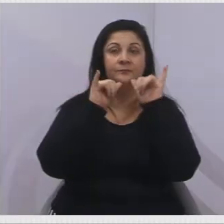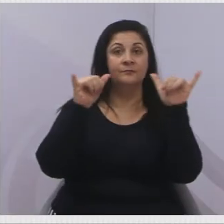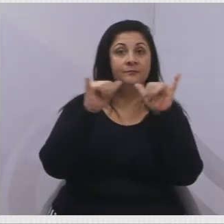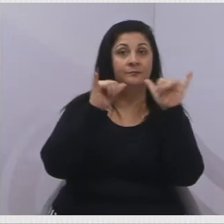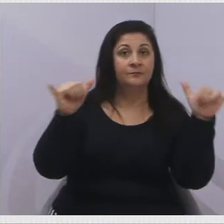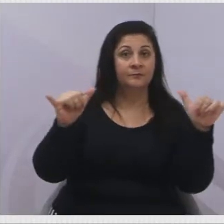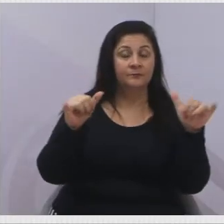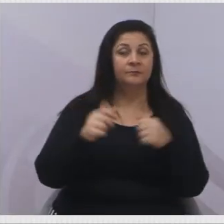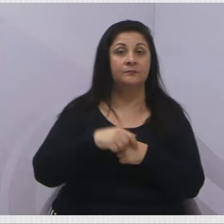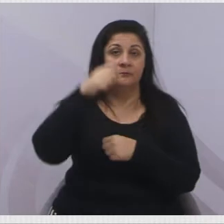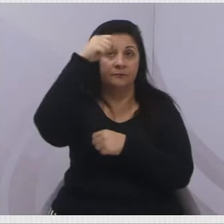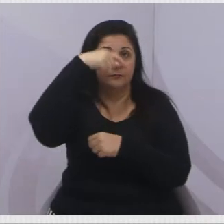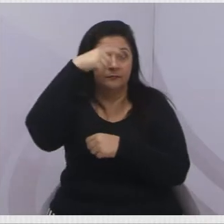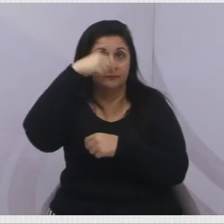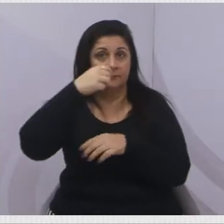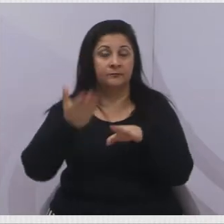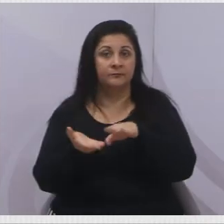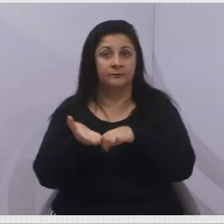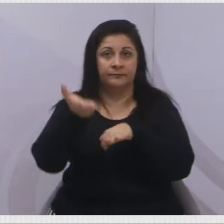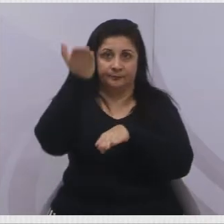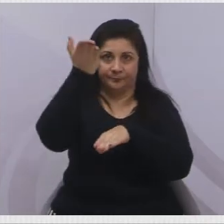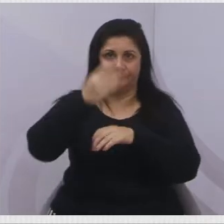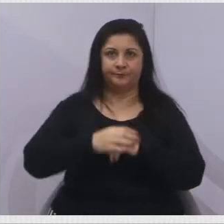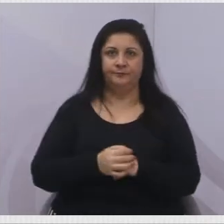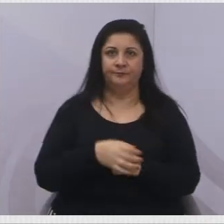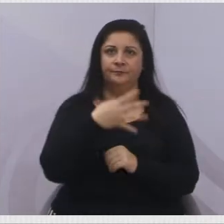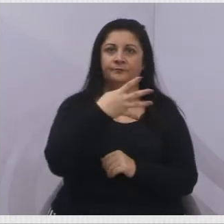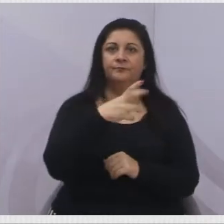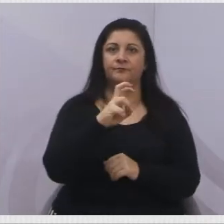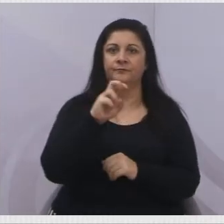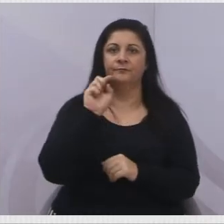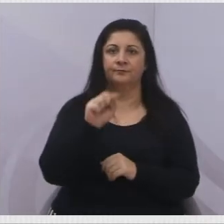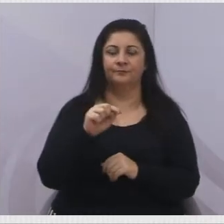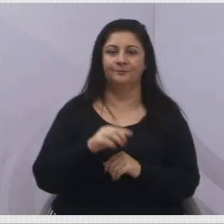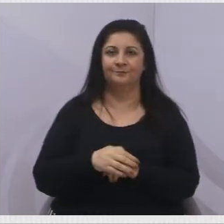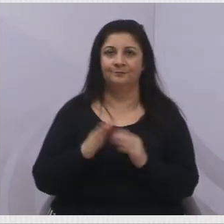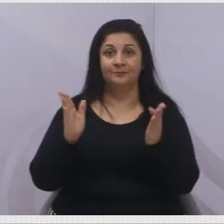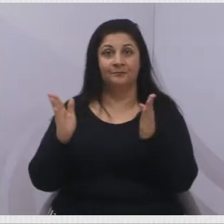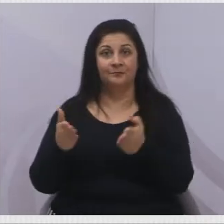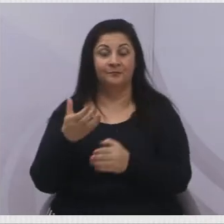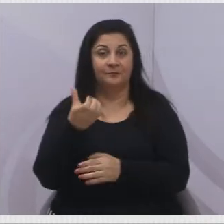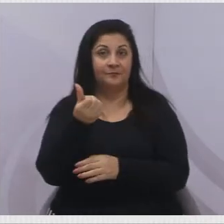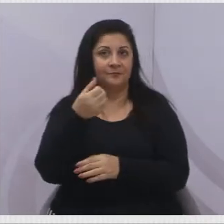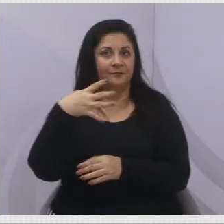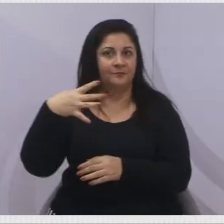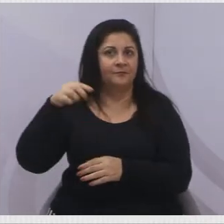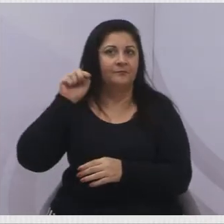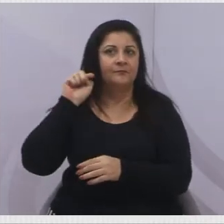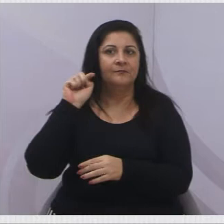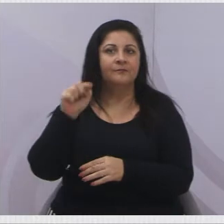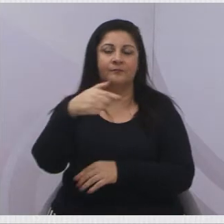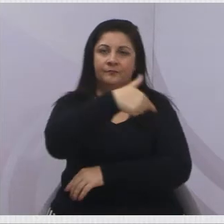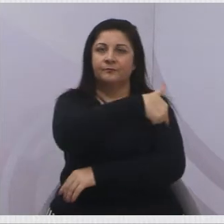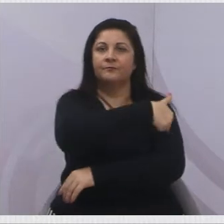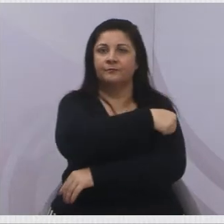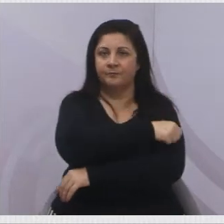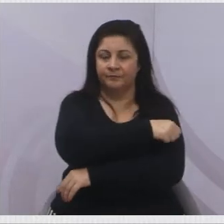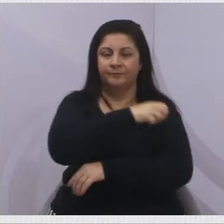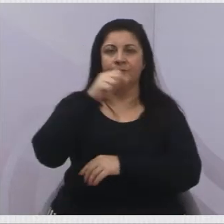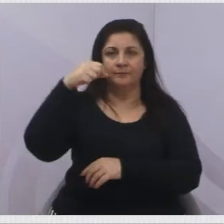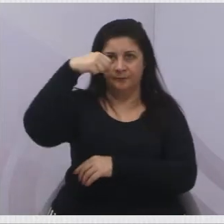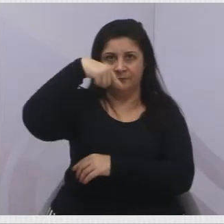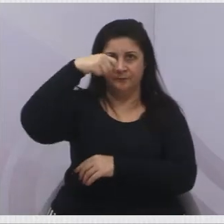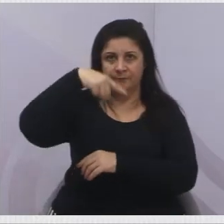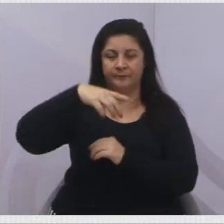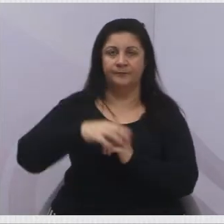H1N1 nós tivemos um salto de 45.000 para 64.000 vacinas aplicadas,